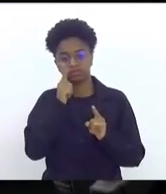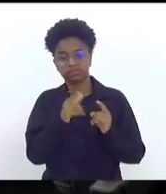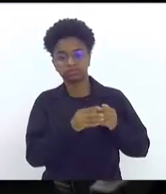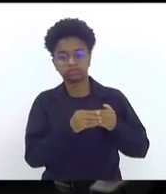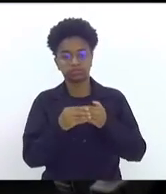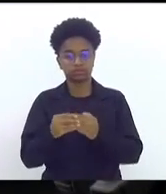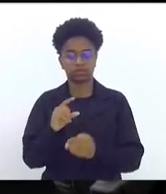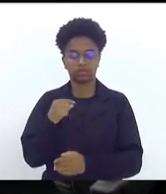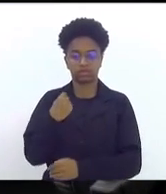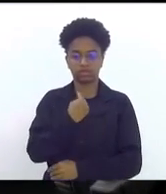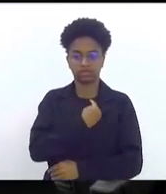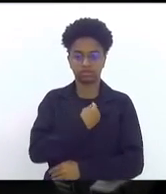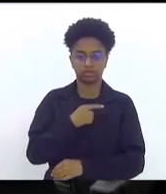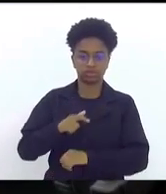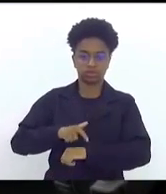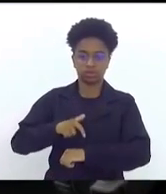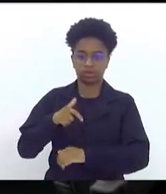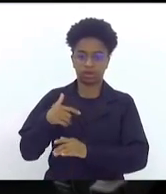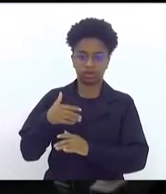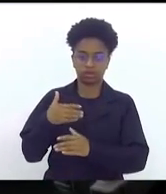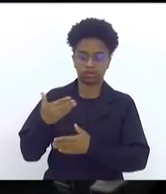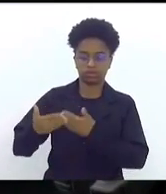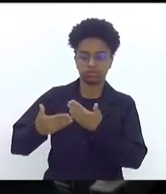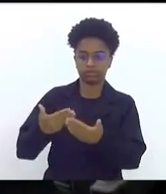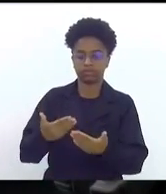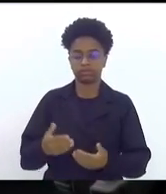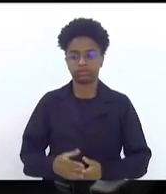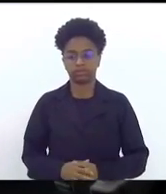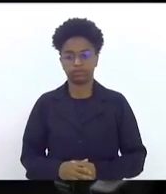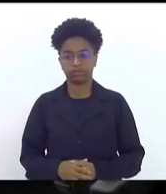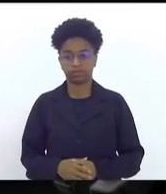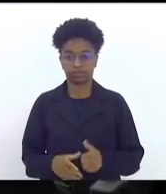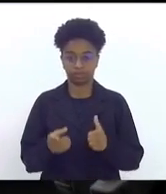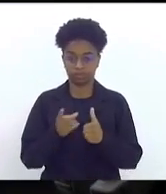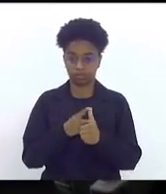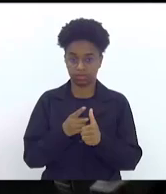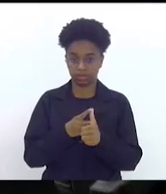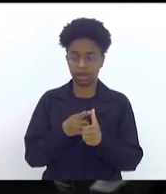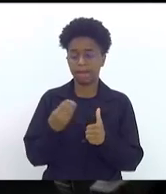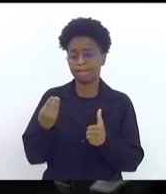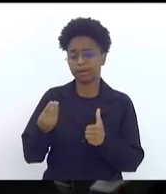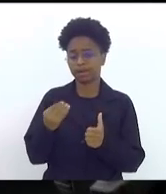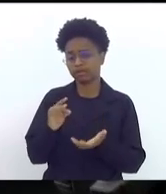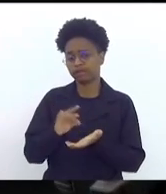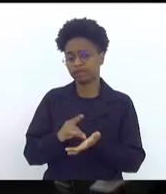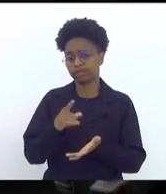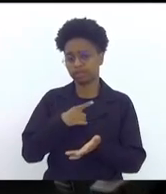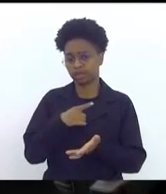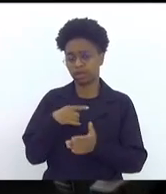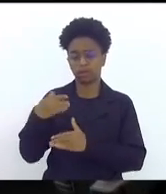resto desse encontro. A primeira delas é a que se destina idealmente um processo criminal.